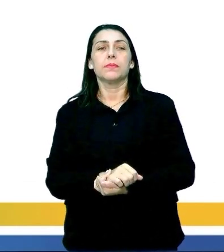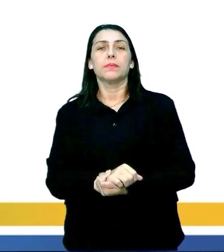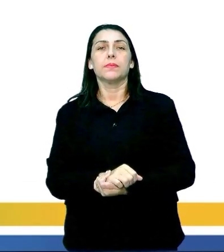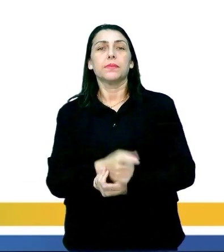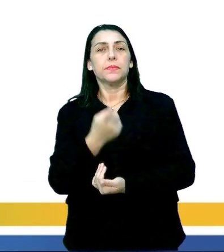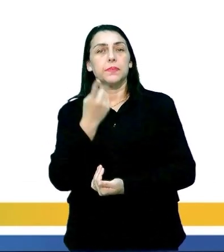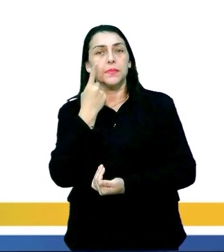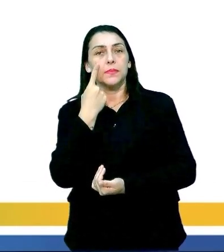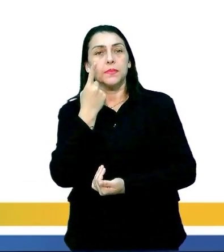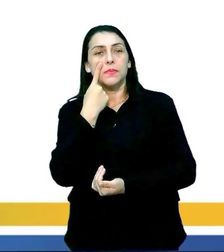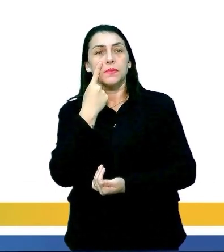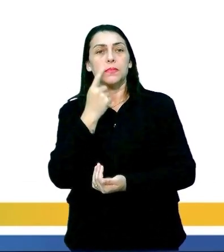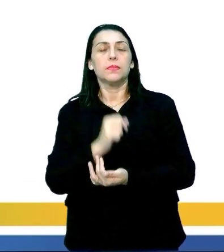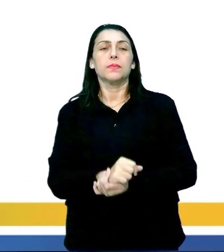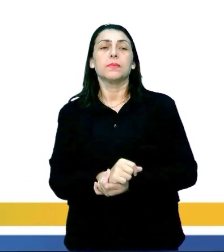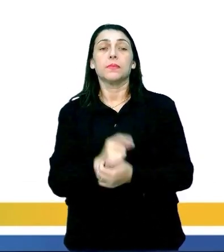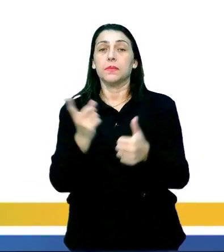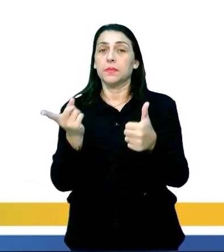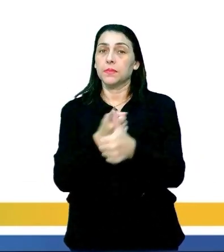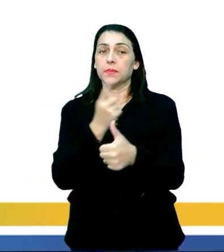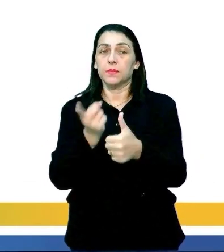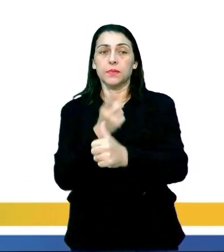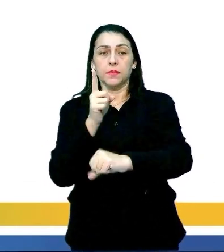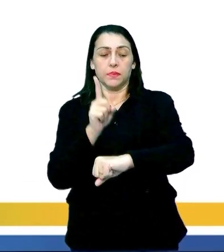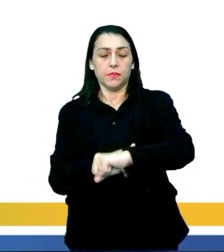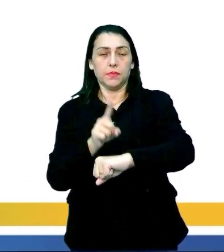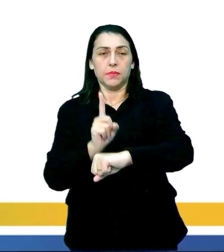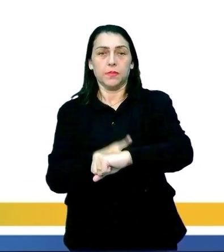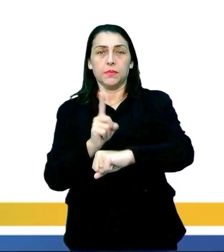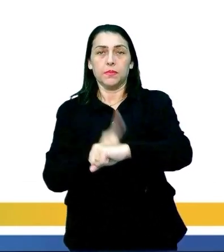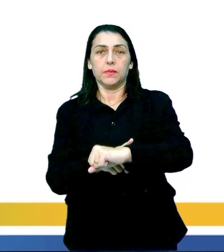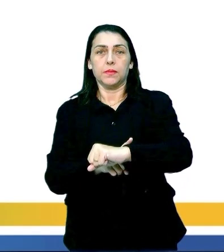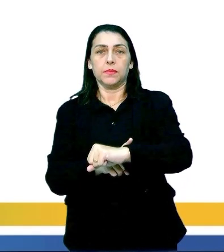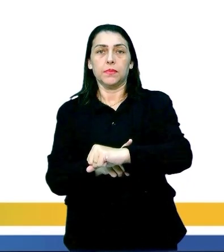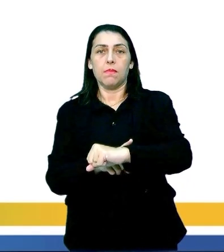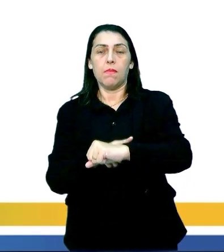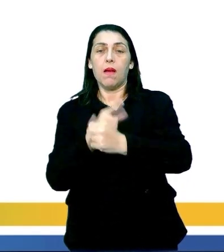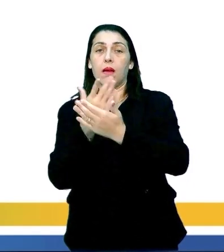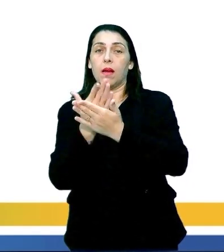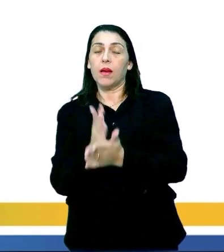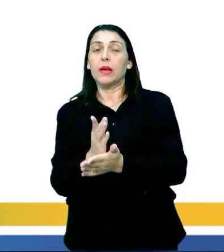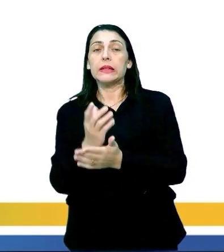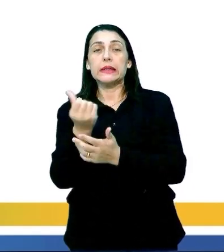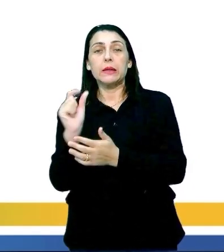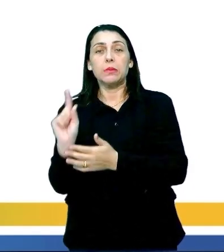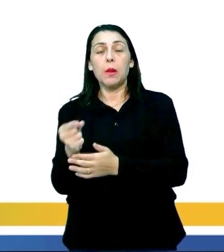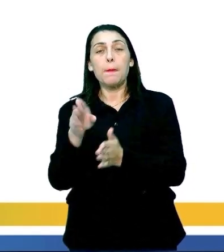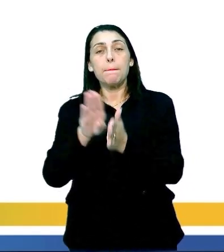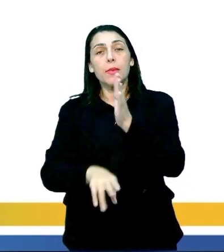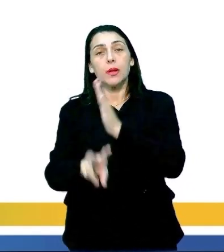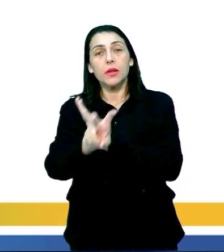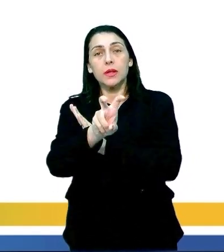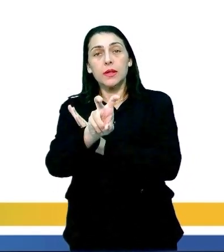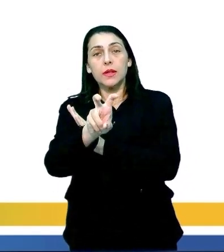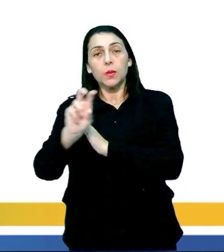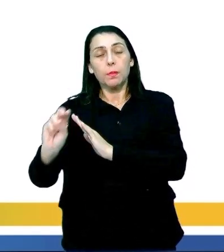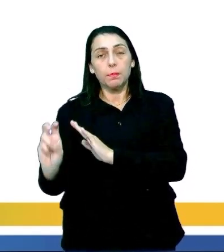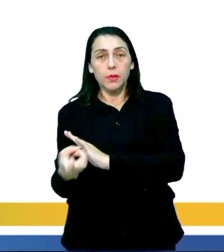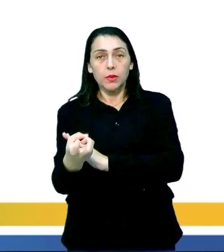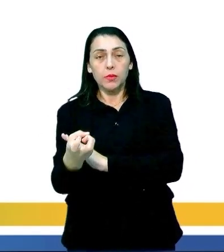Então vejamos. Na primeira hora foram esvaziados 6.000 litros menos 5.000. Ou